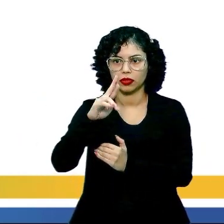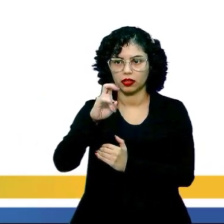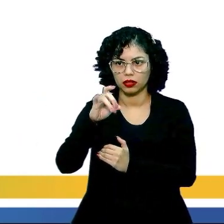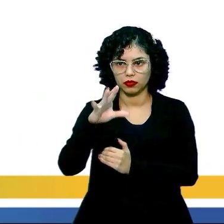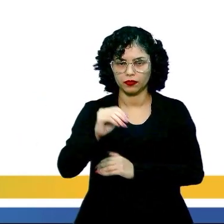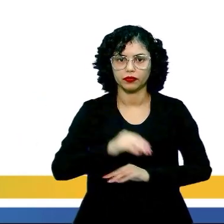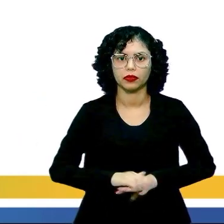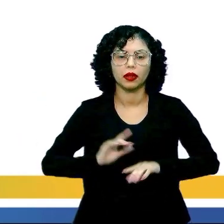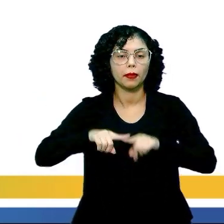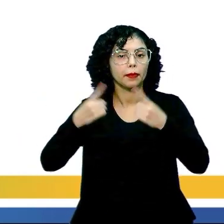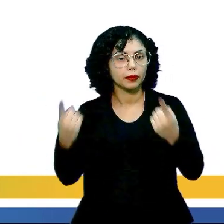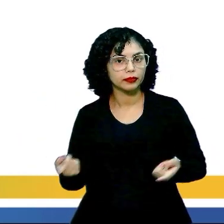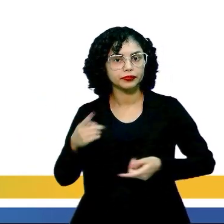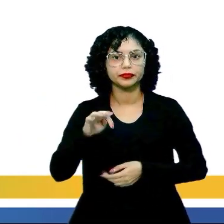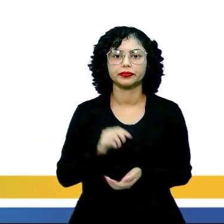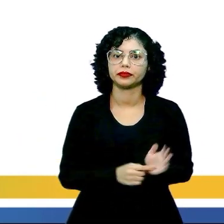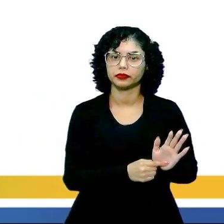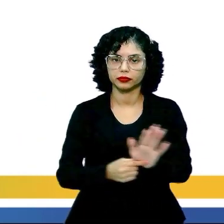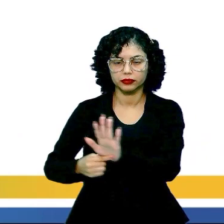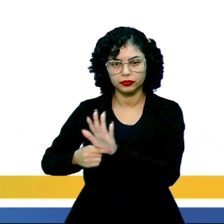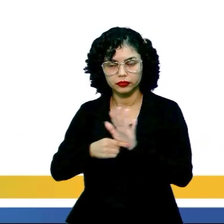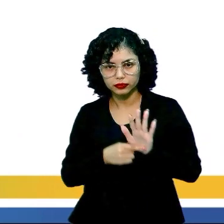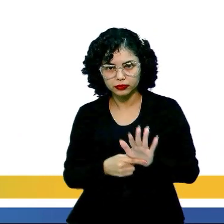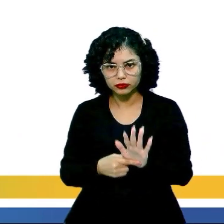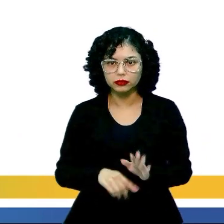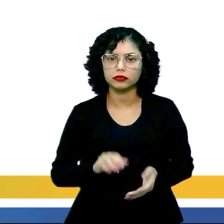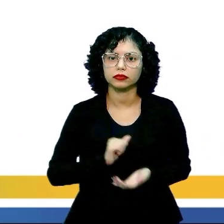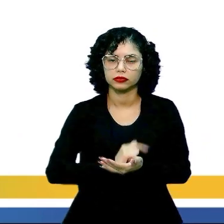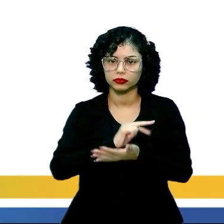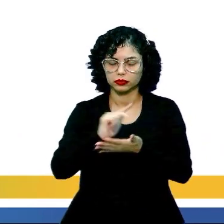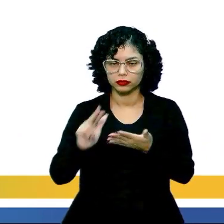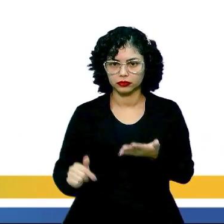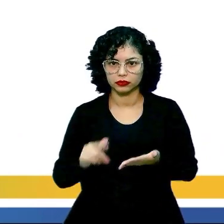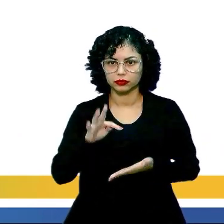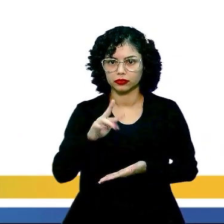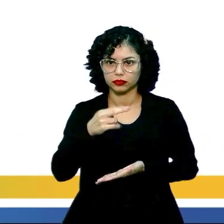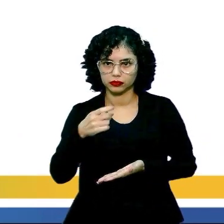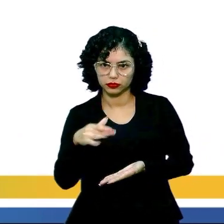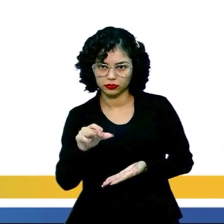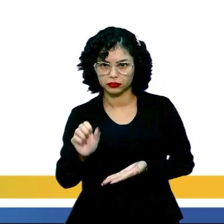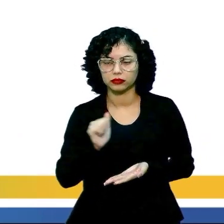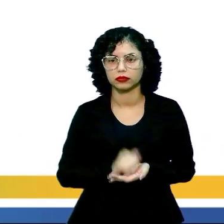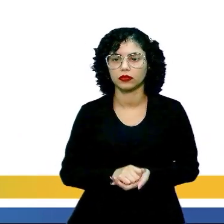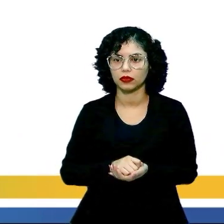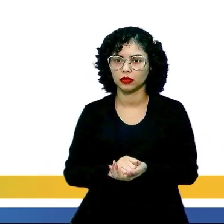valor proteico. No entanto, a torta apresenta compostos